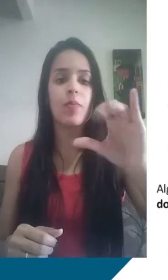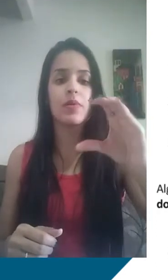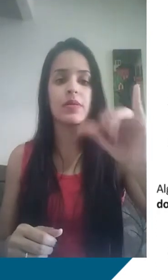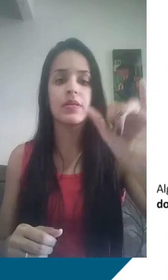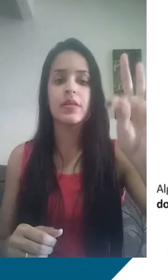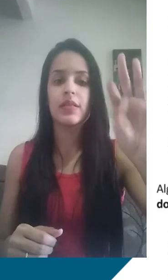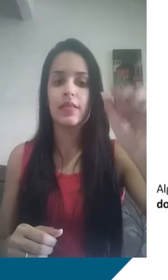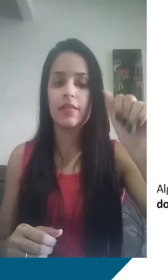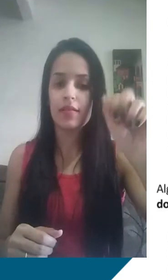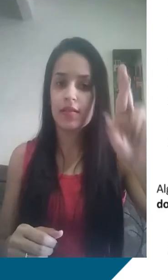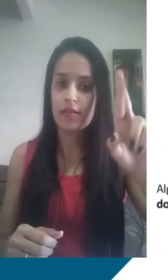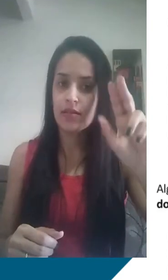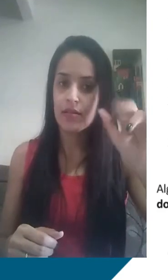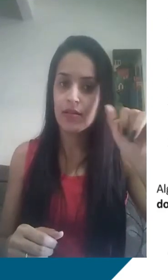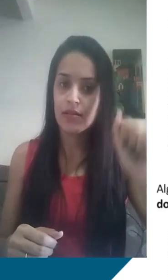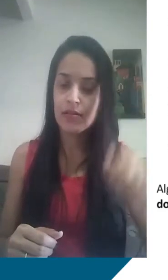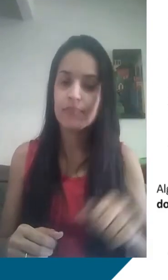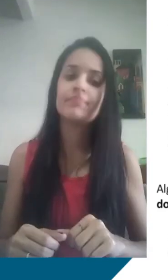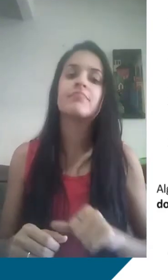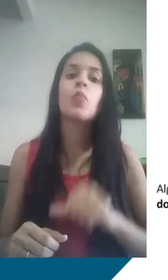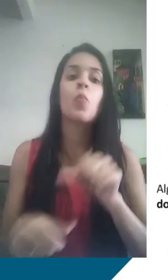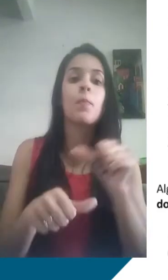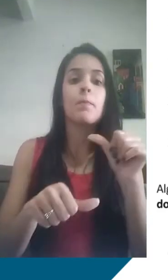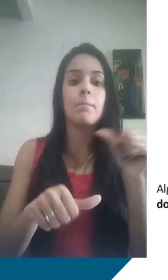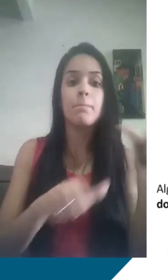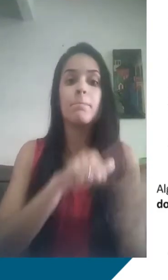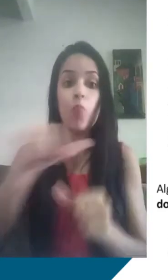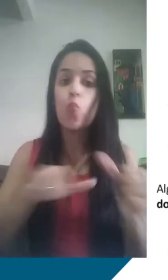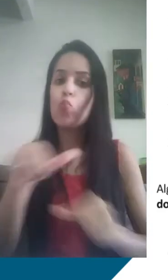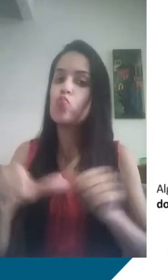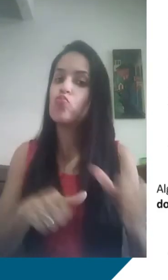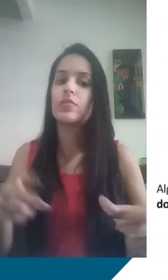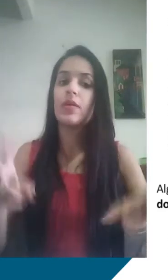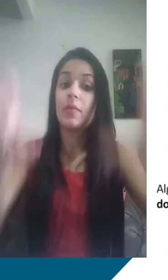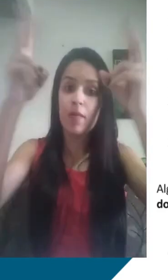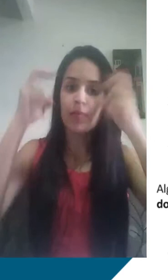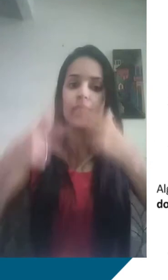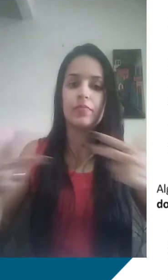fazer o banal tornar-se o ideal é tarefa ordinária da linguagem publicitária.